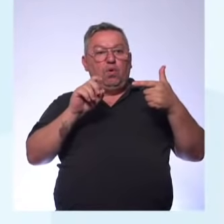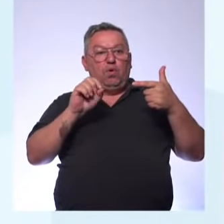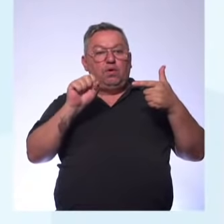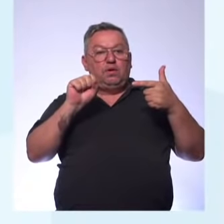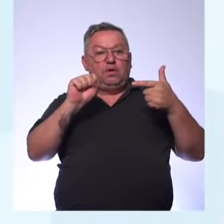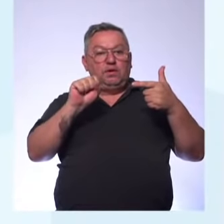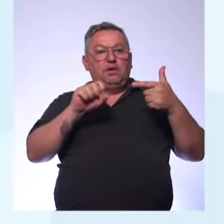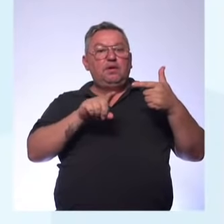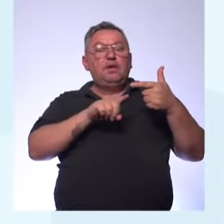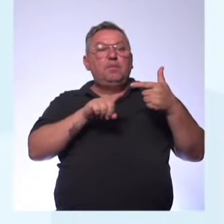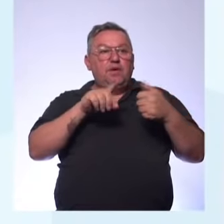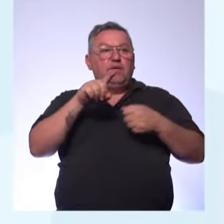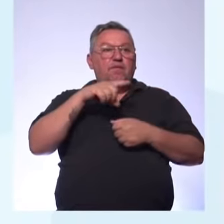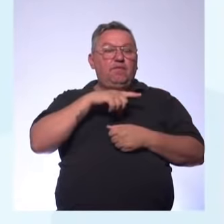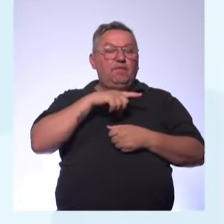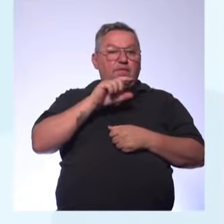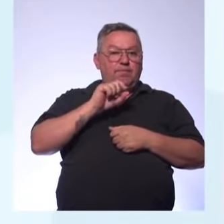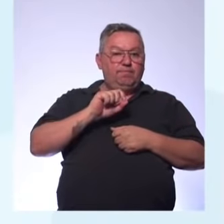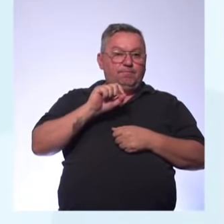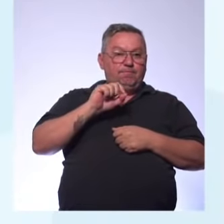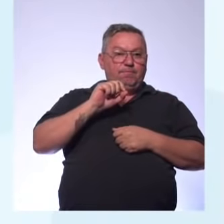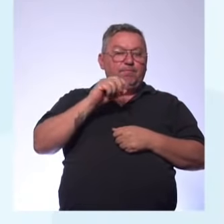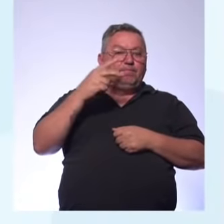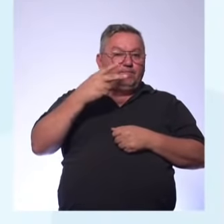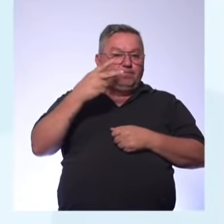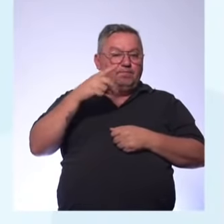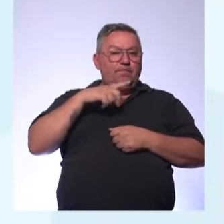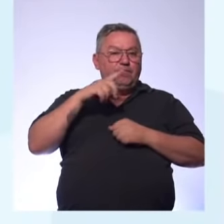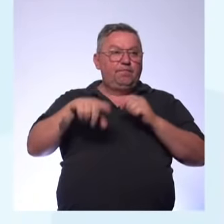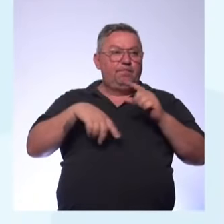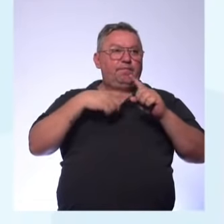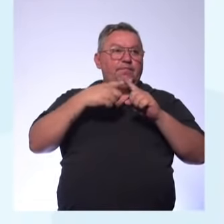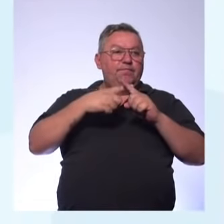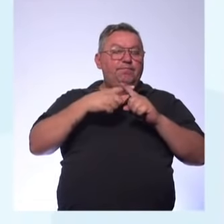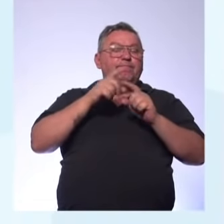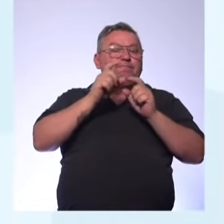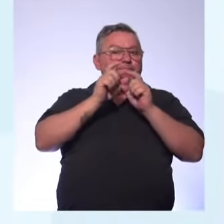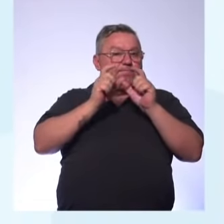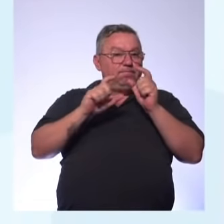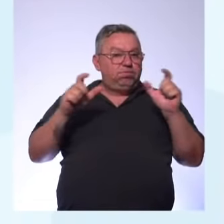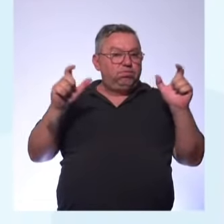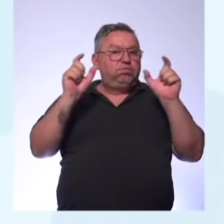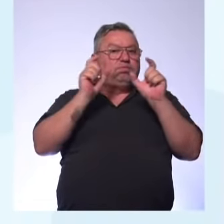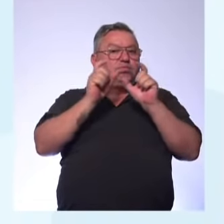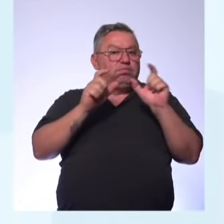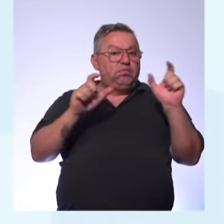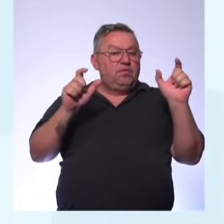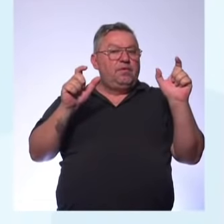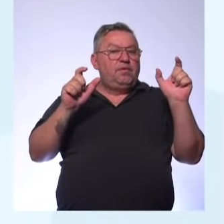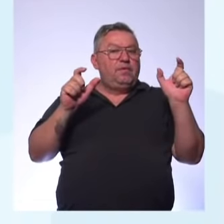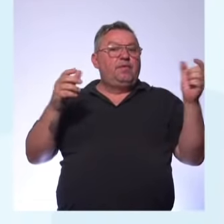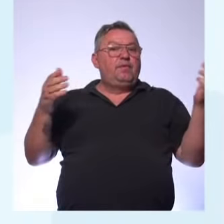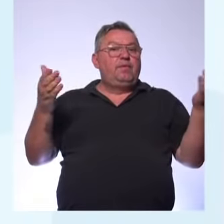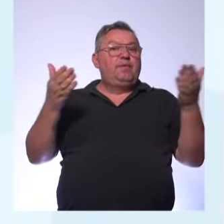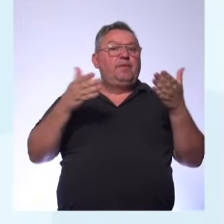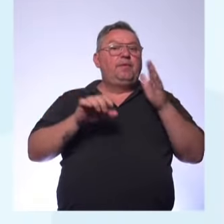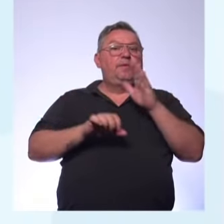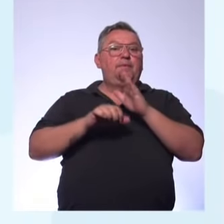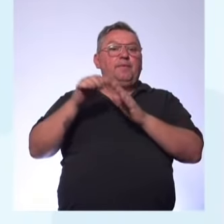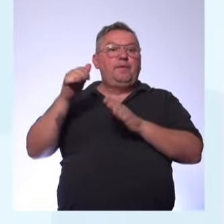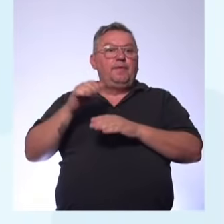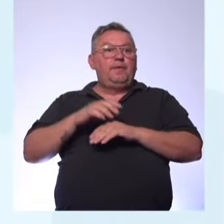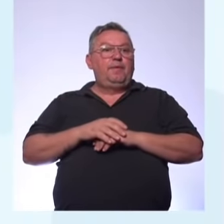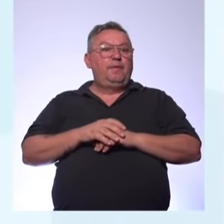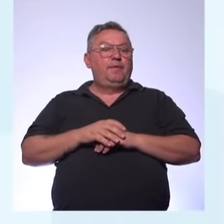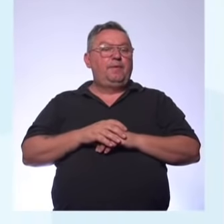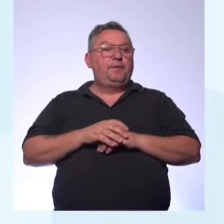water, que ali vai. Aí essa 2 requer um pouco mais de vocabulário, tá, gente? Então, a primeira pergunta é, how can